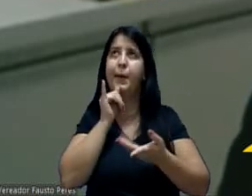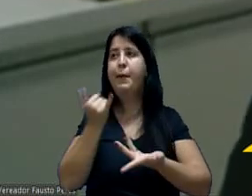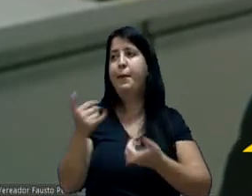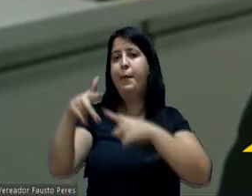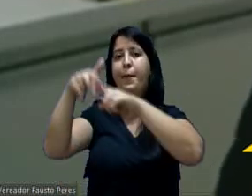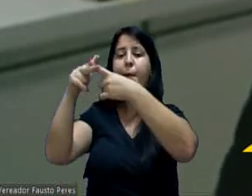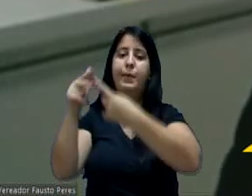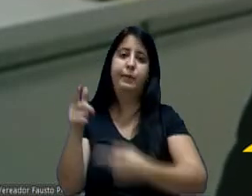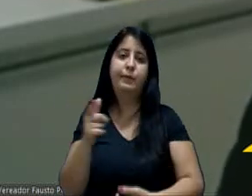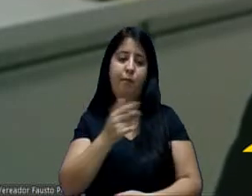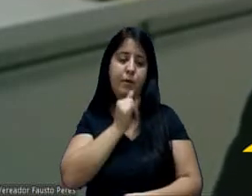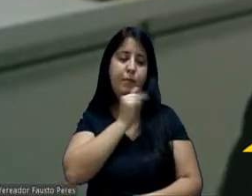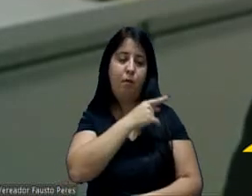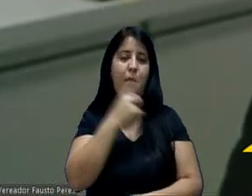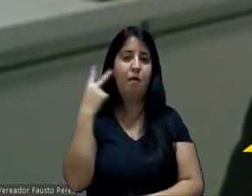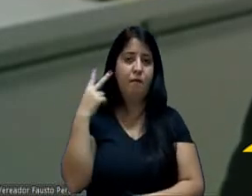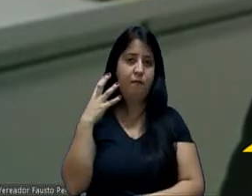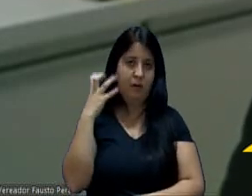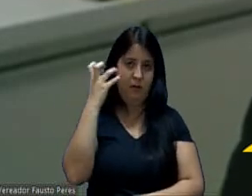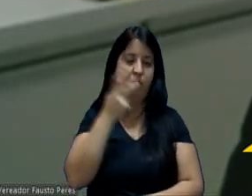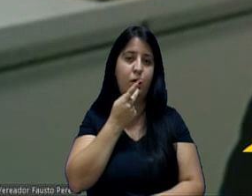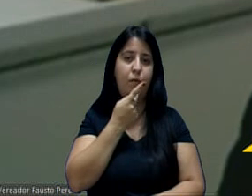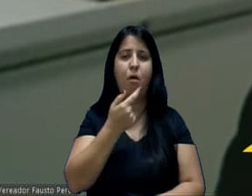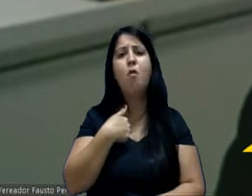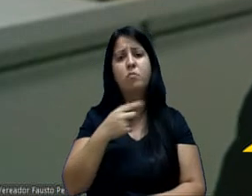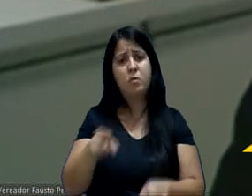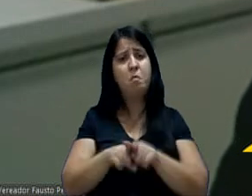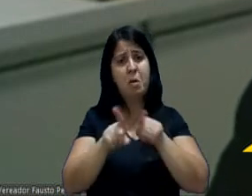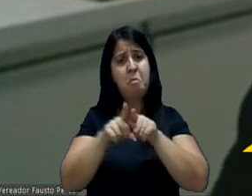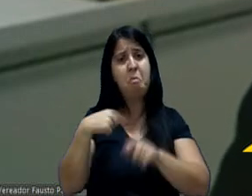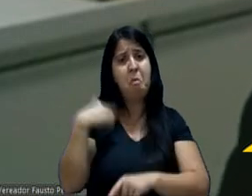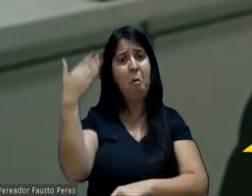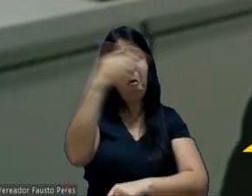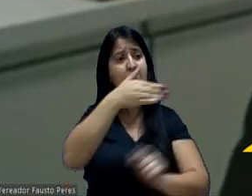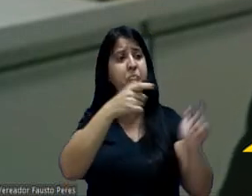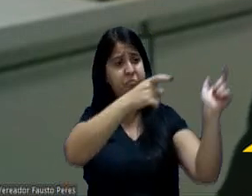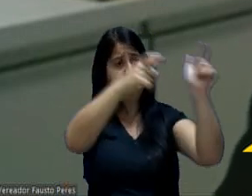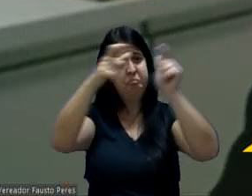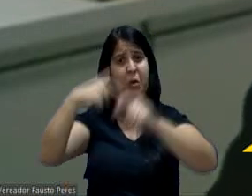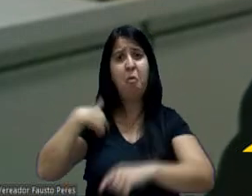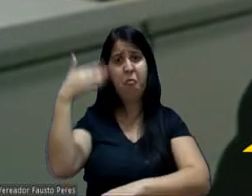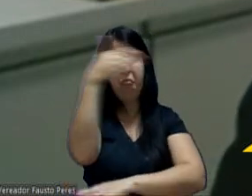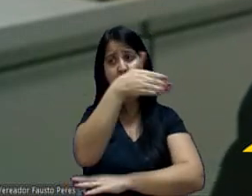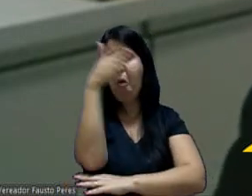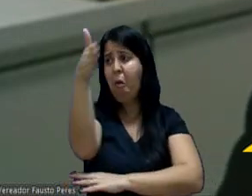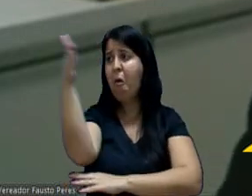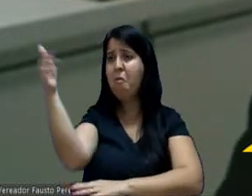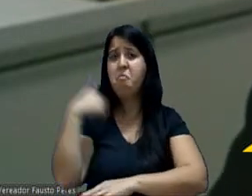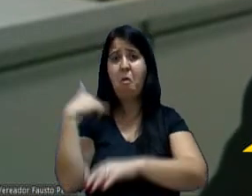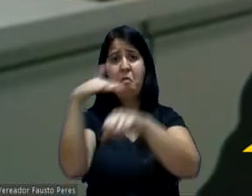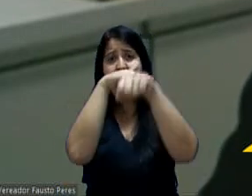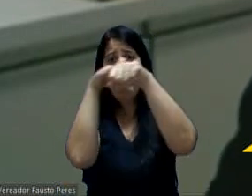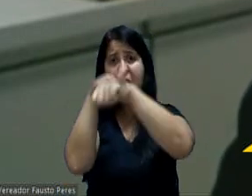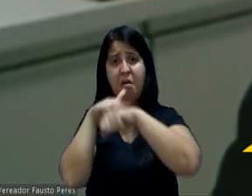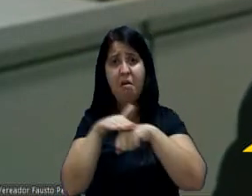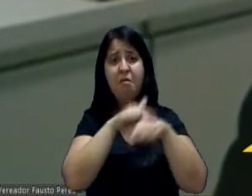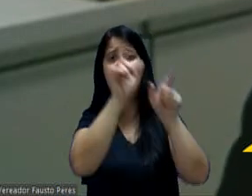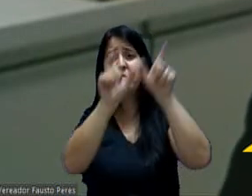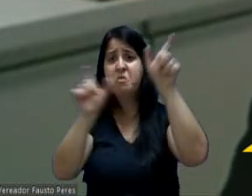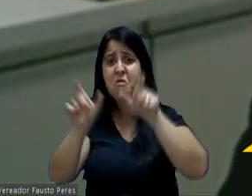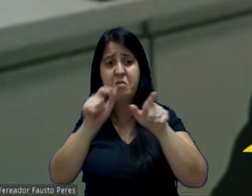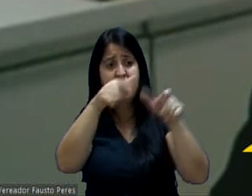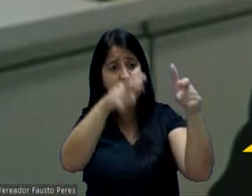como a vereadora Fernanda falou aí, eu vou também no bairro, nos bairros, né, converso com a associação de moradores, converso com os moradores